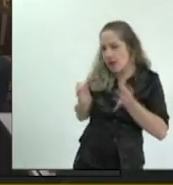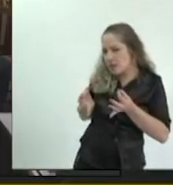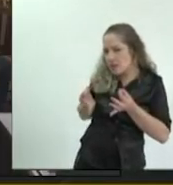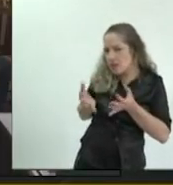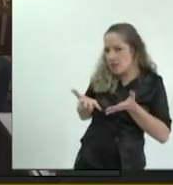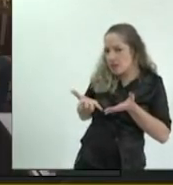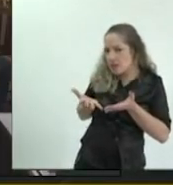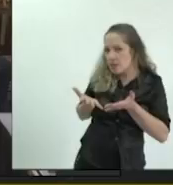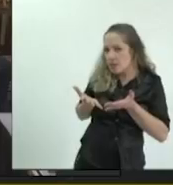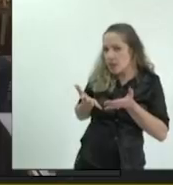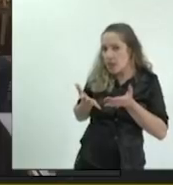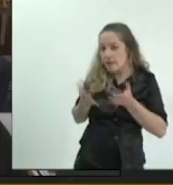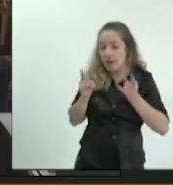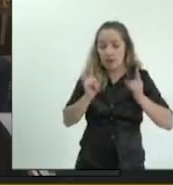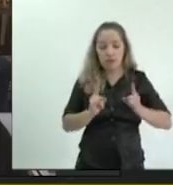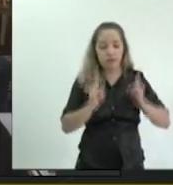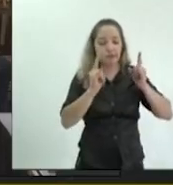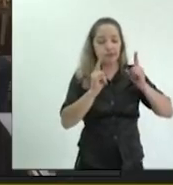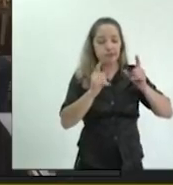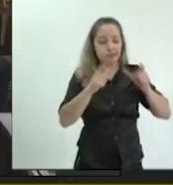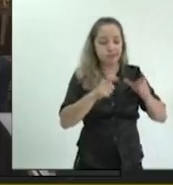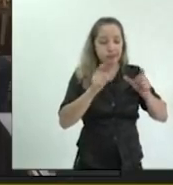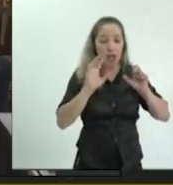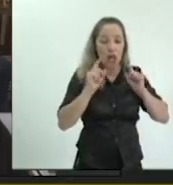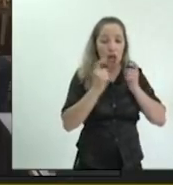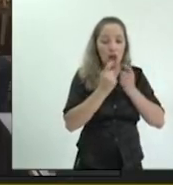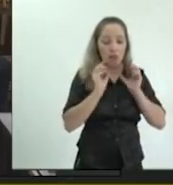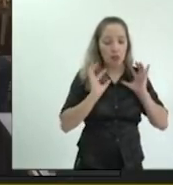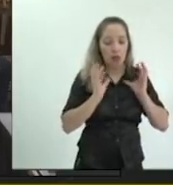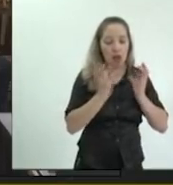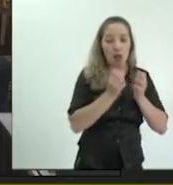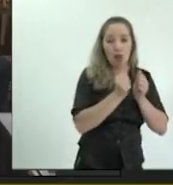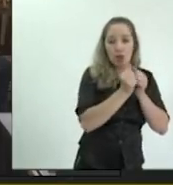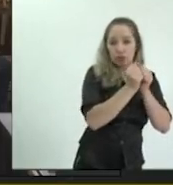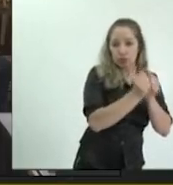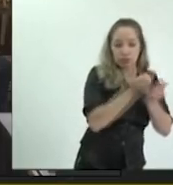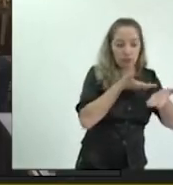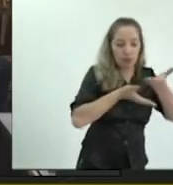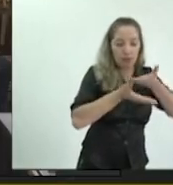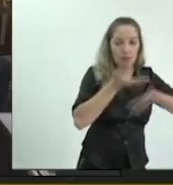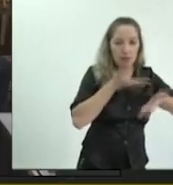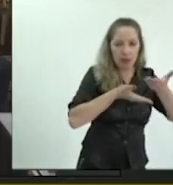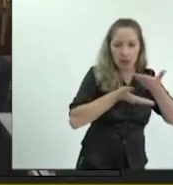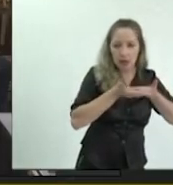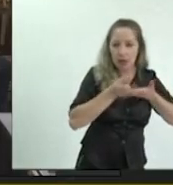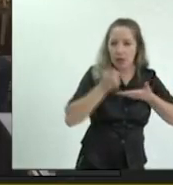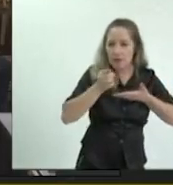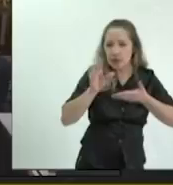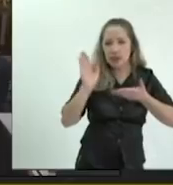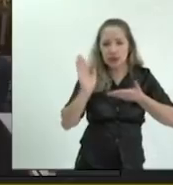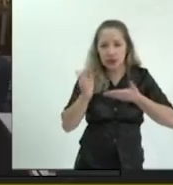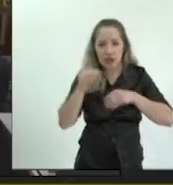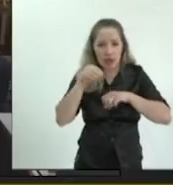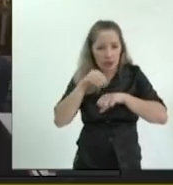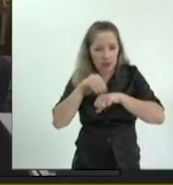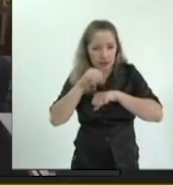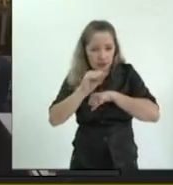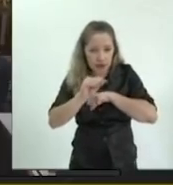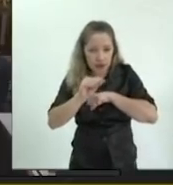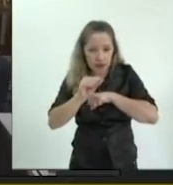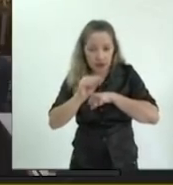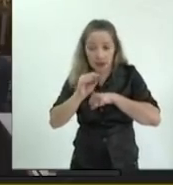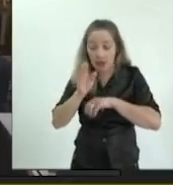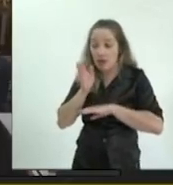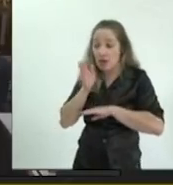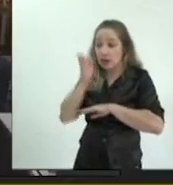todo mundo junto, interagindo. Você já está dando alguma dica nessa linha, assim, de quais são os destinos mais seguros? As pessoas